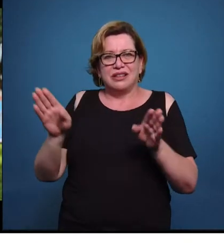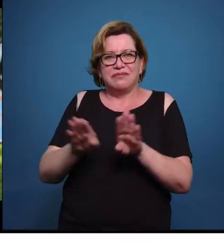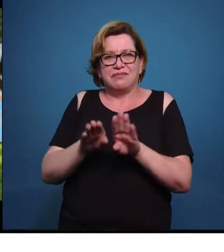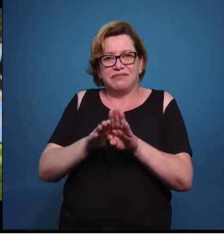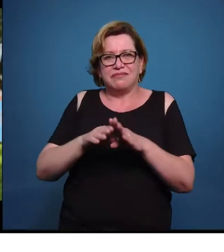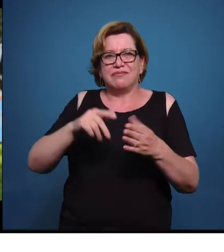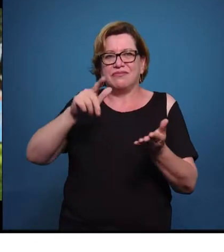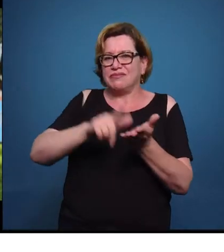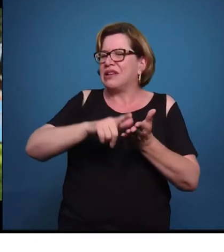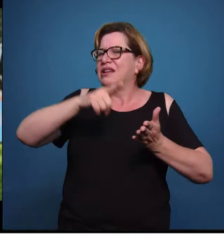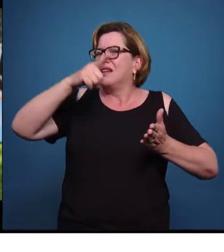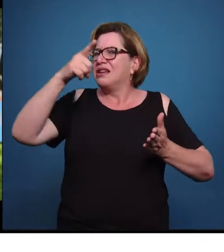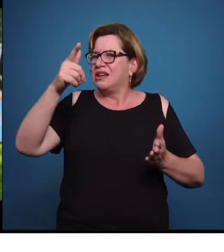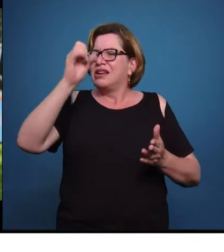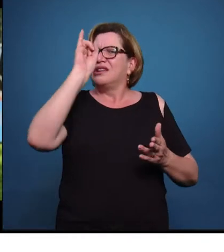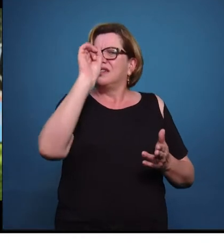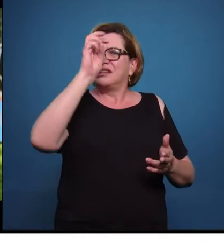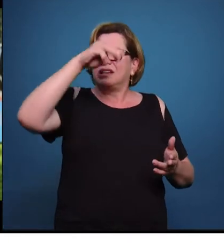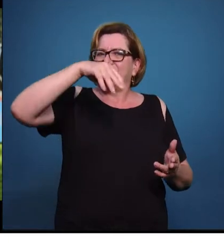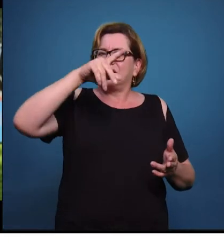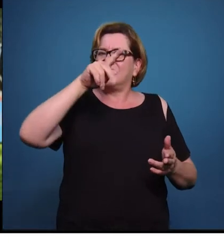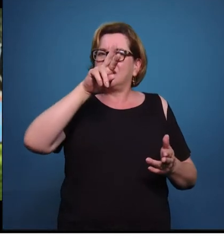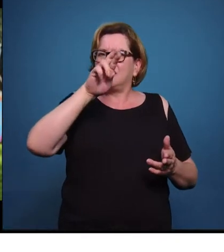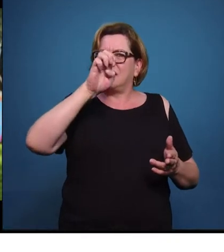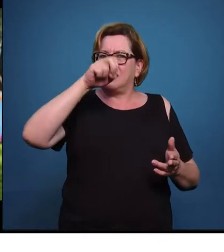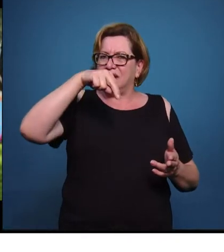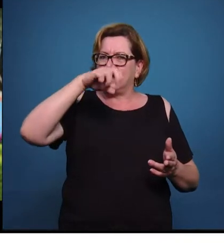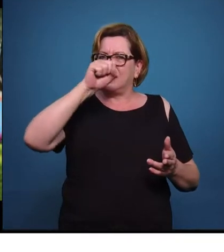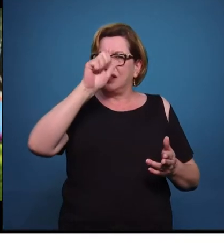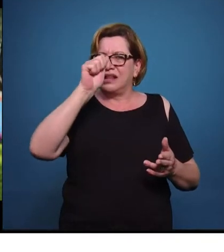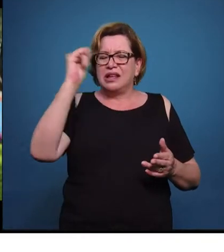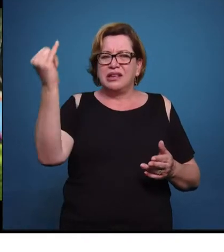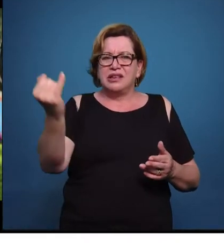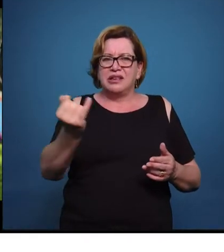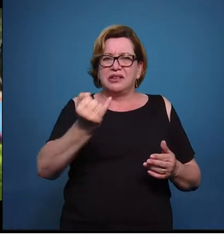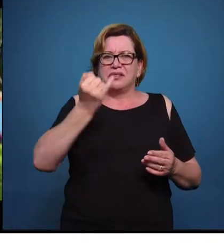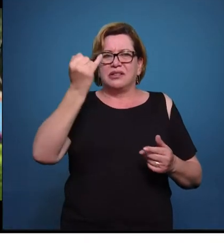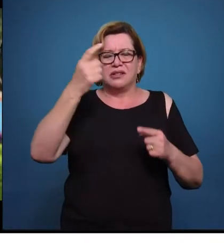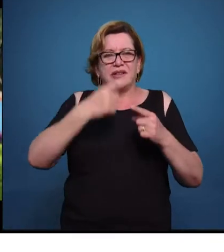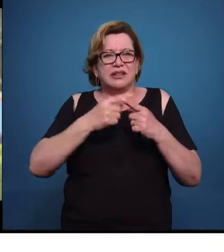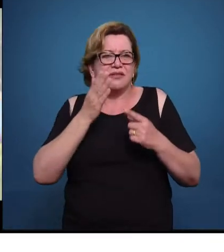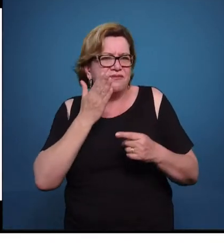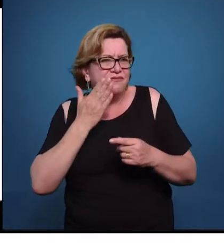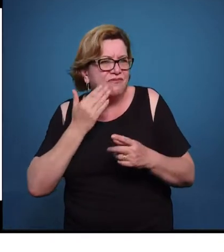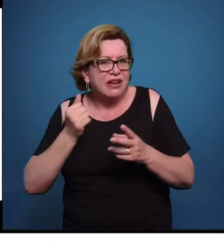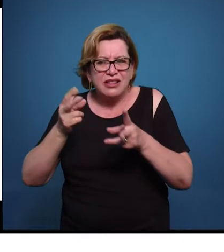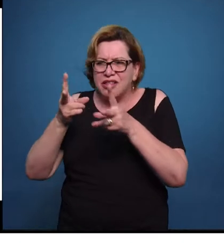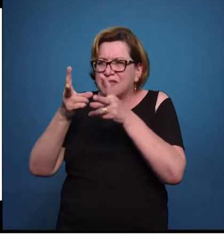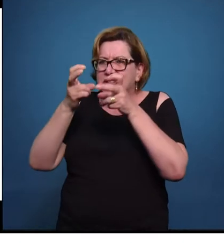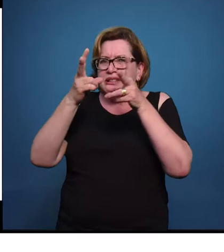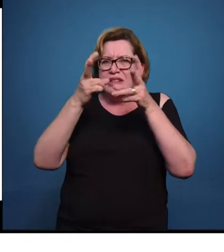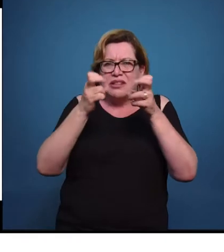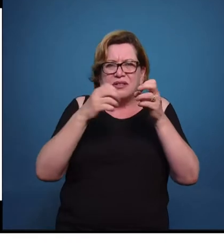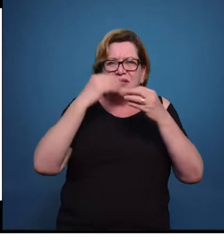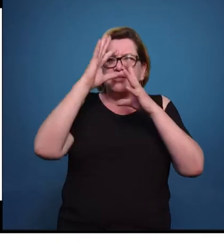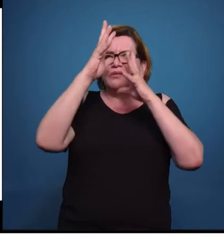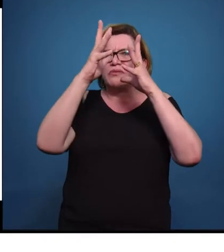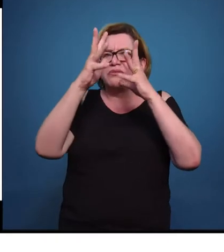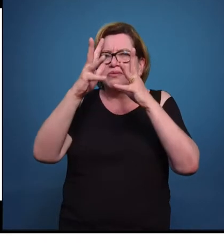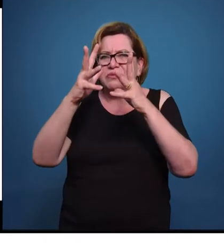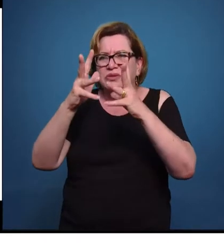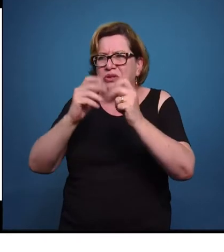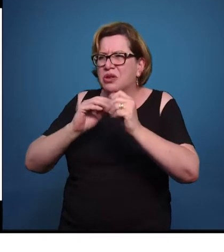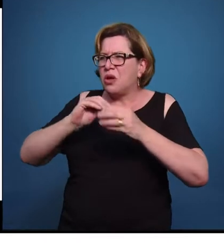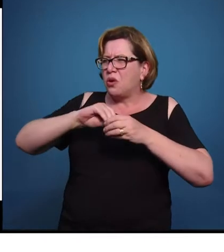papel fundamental. Cada vez mais, com mais facilidade, temos acesso a conteúdos de outras partes, para além das